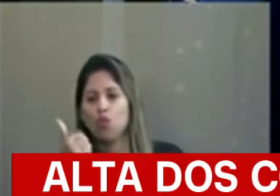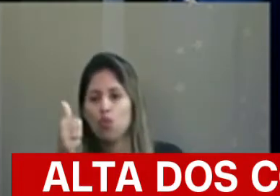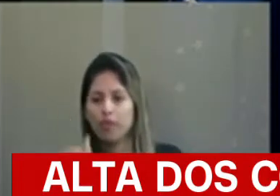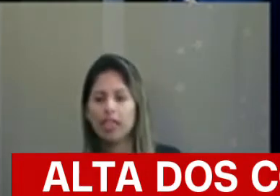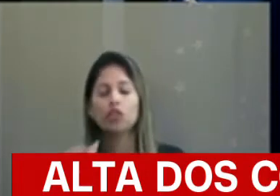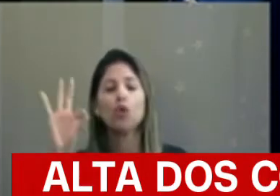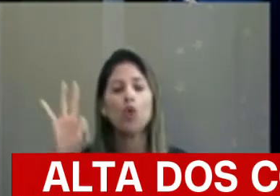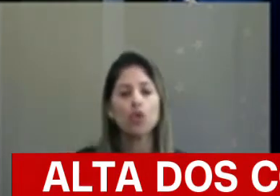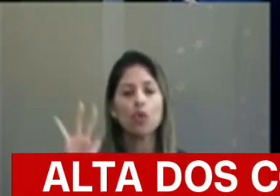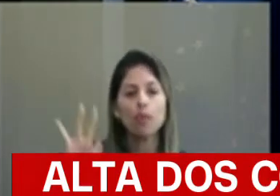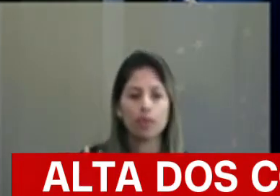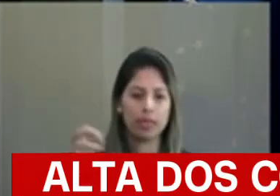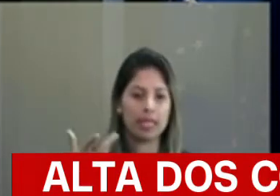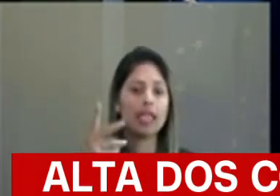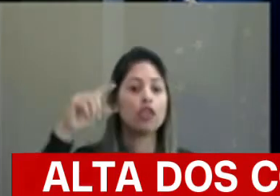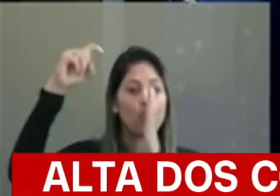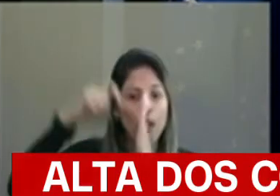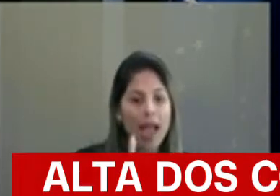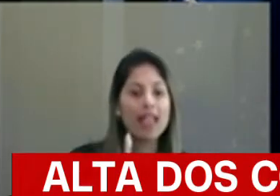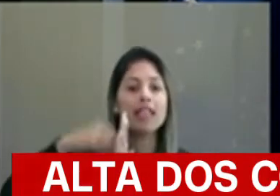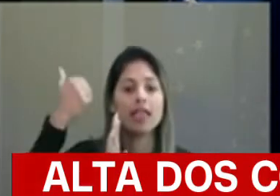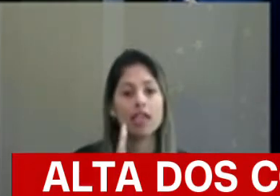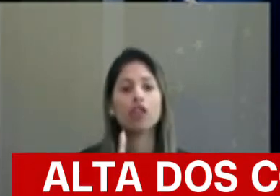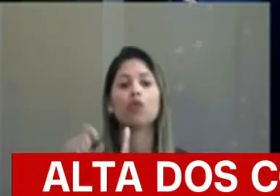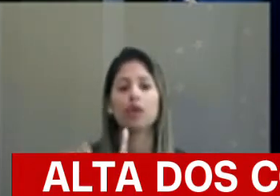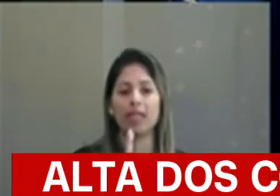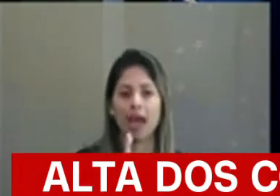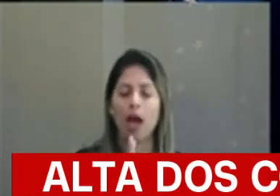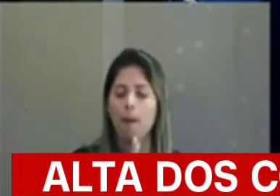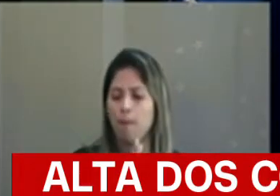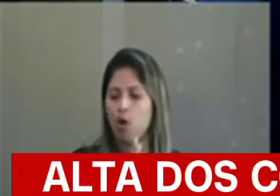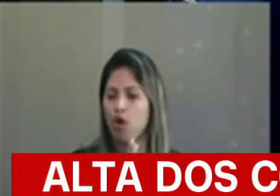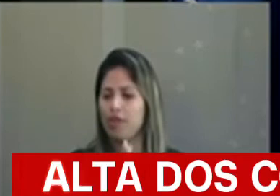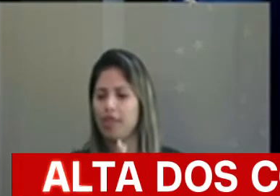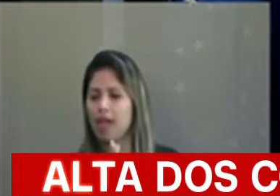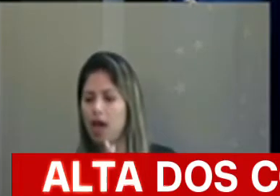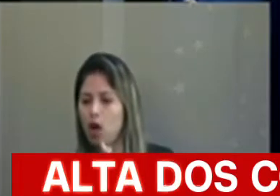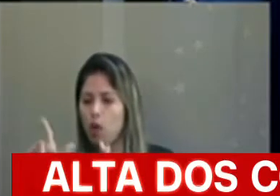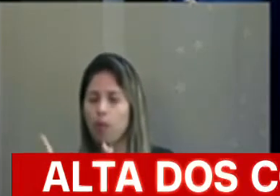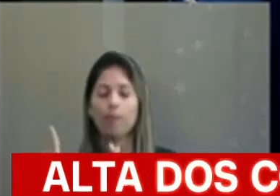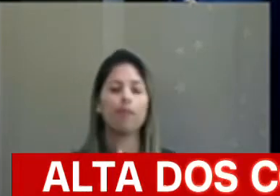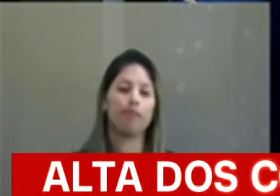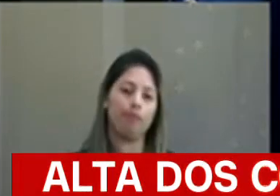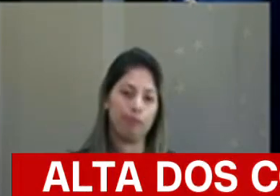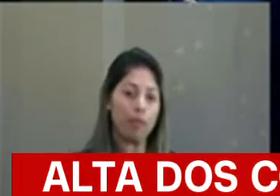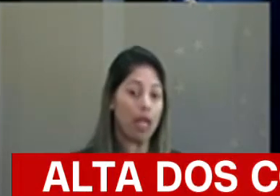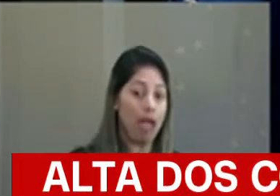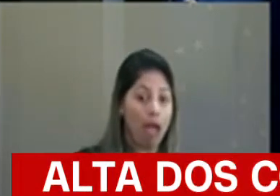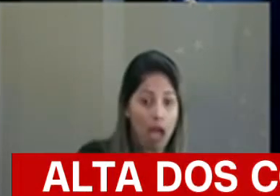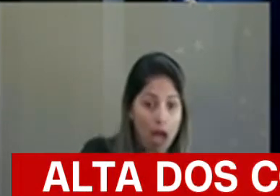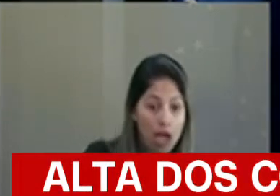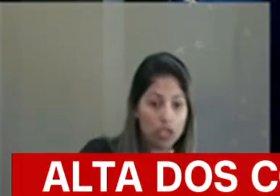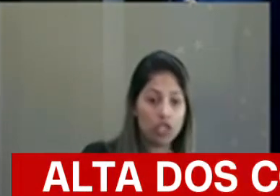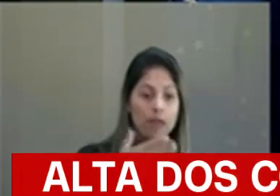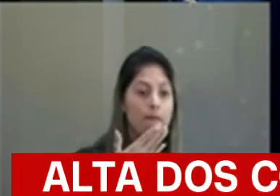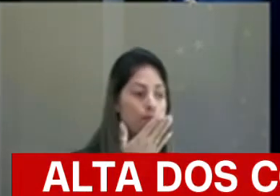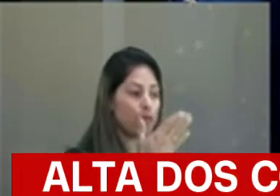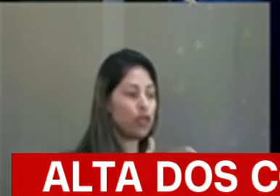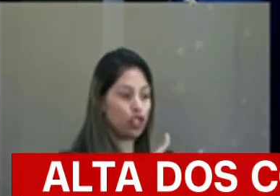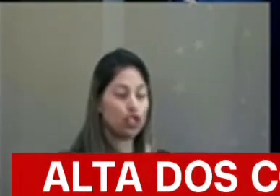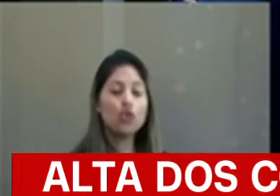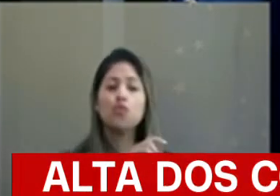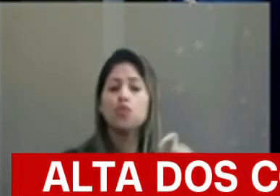18%, a chamada alíquota padrão ou alíquota modal. Ante o apelo dos entes federativos